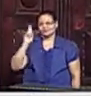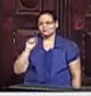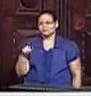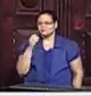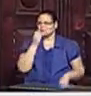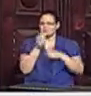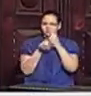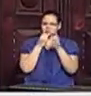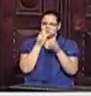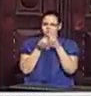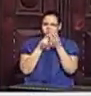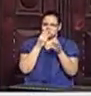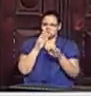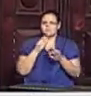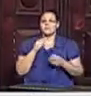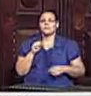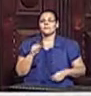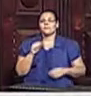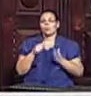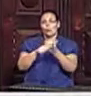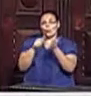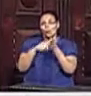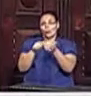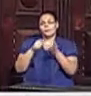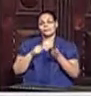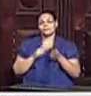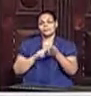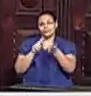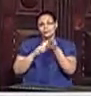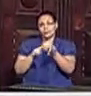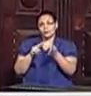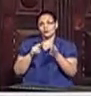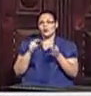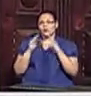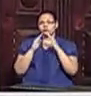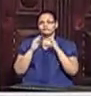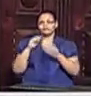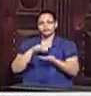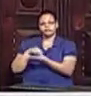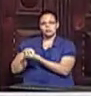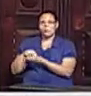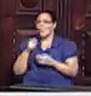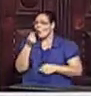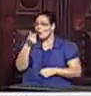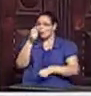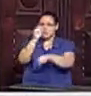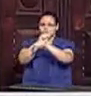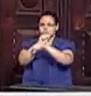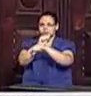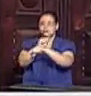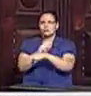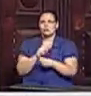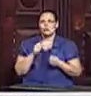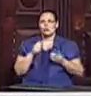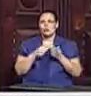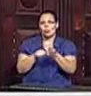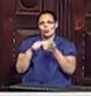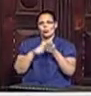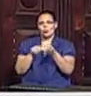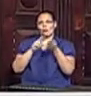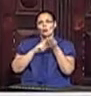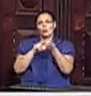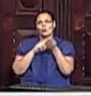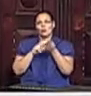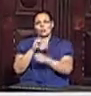depoimento estarrecedor. O Correio no Rio de Janeiro está quase paralisando as suas atividades. O Correio no Rio de